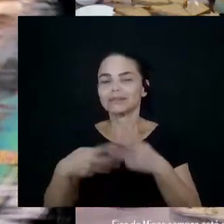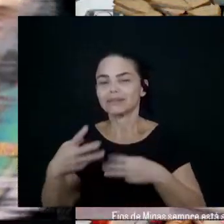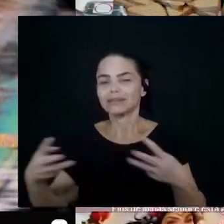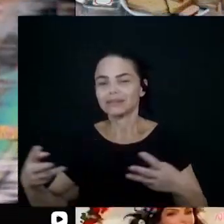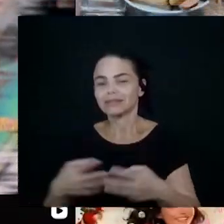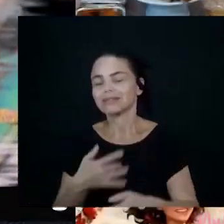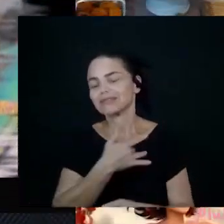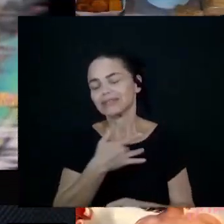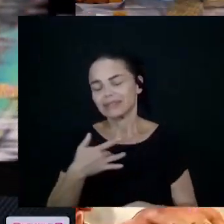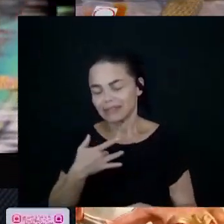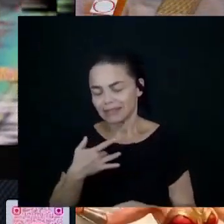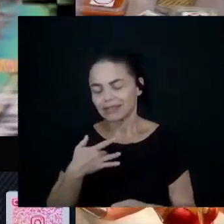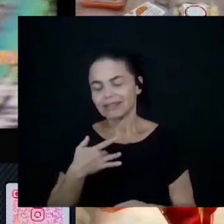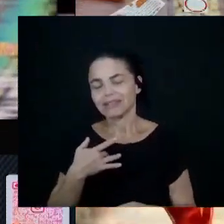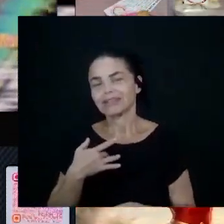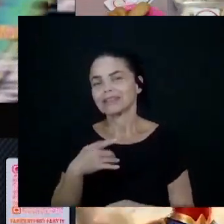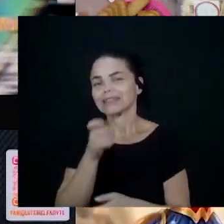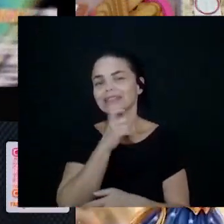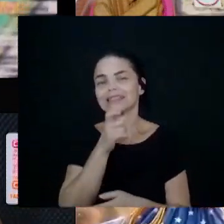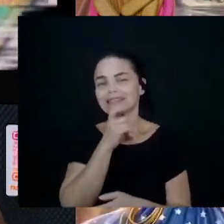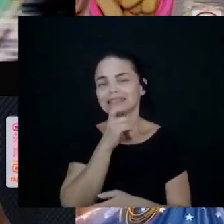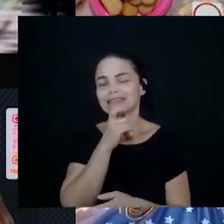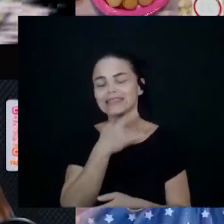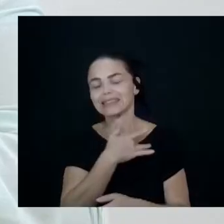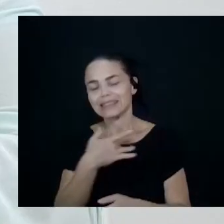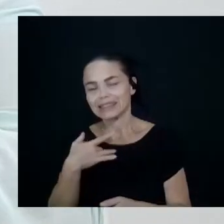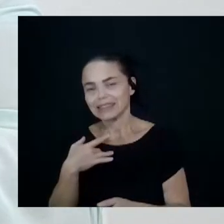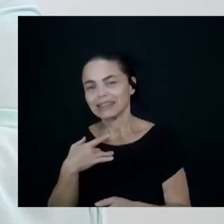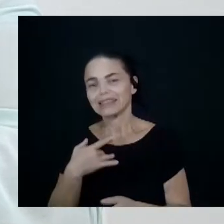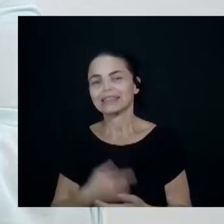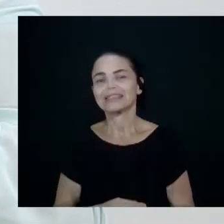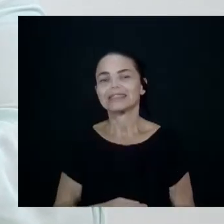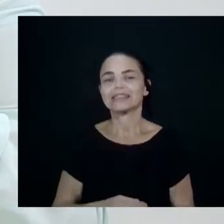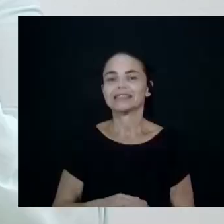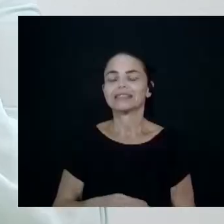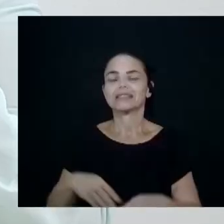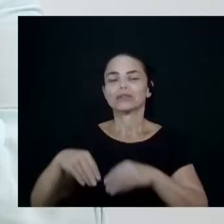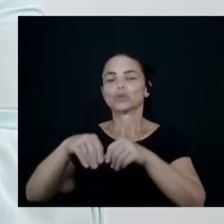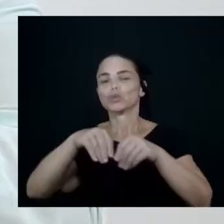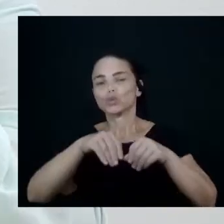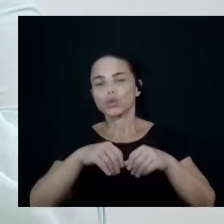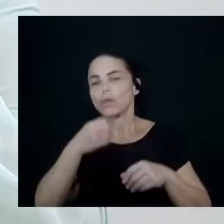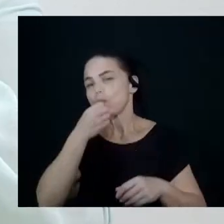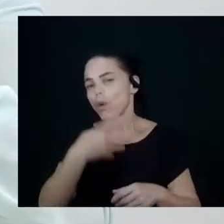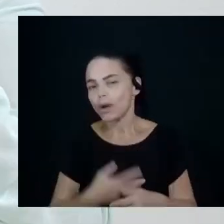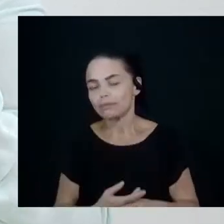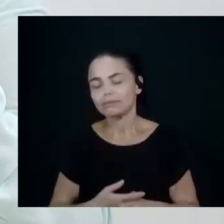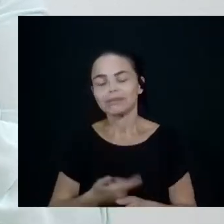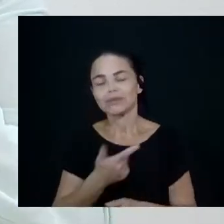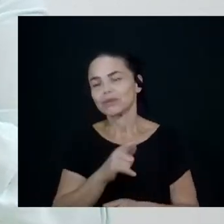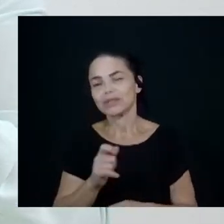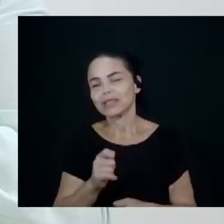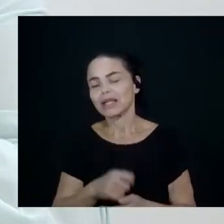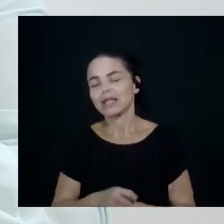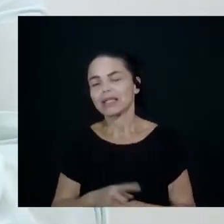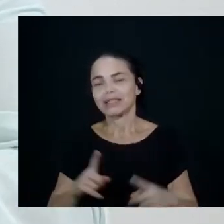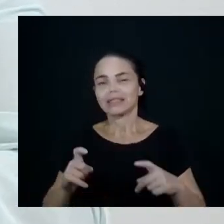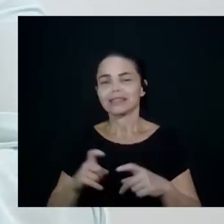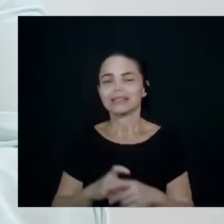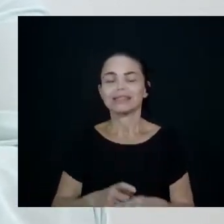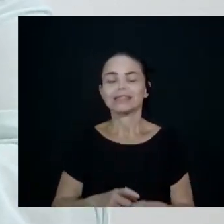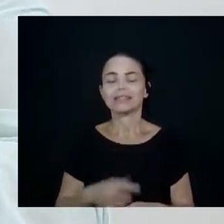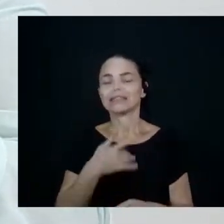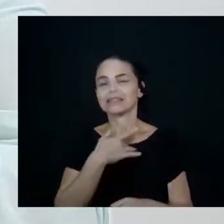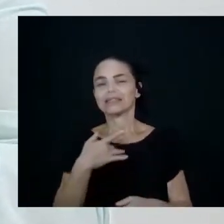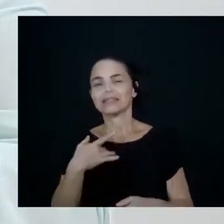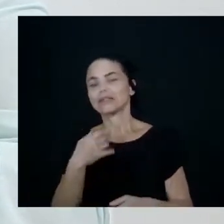saudáveis. Apesar de serem congeladas, elas são todas de produção orgânica, sem agrotóxico, tudo